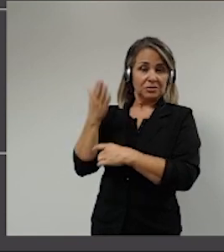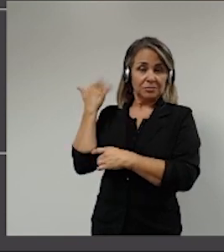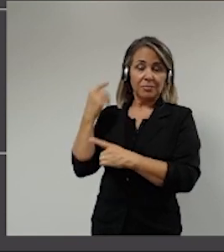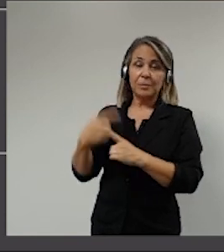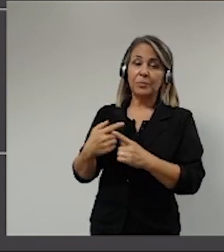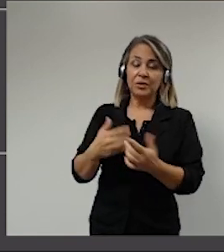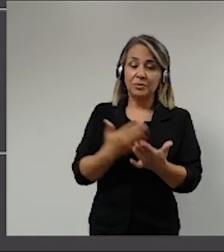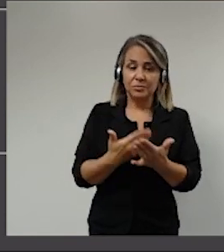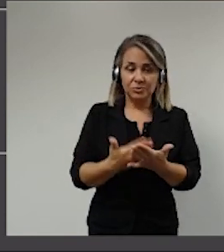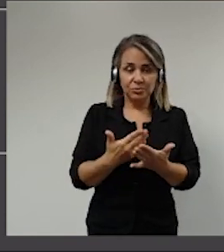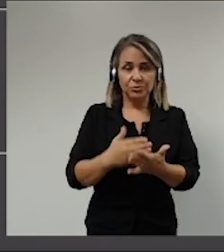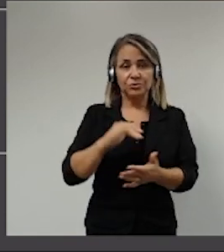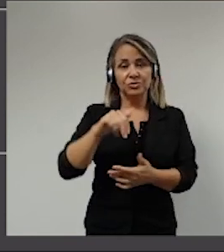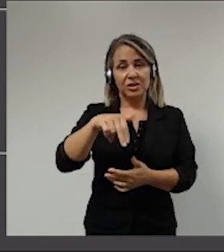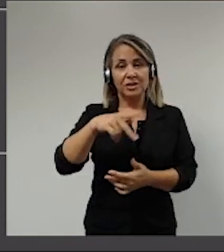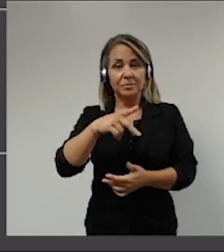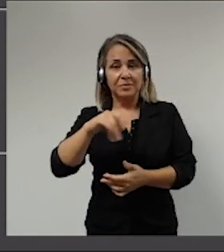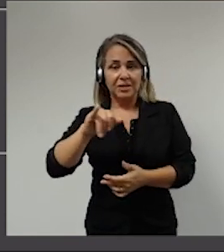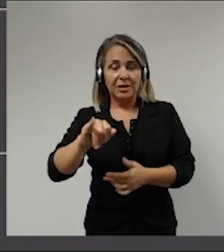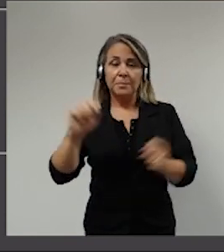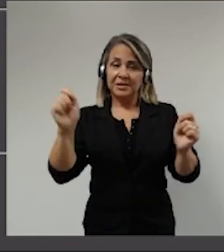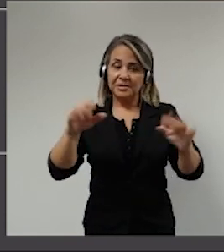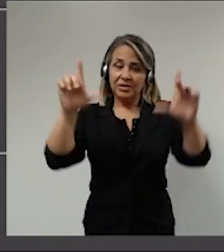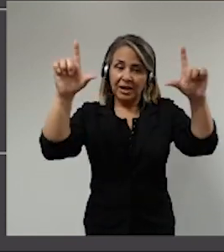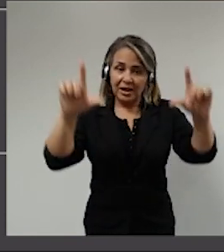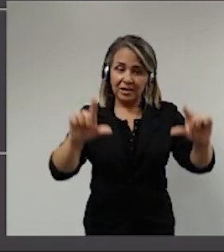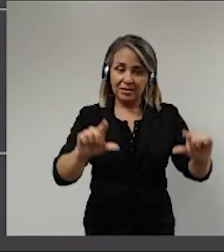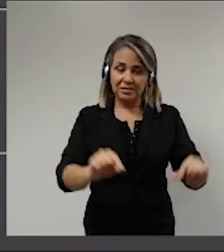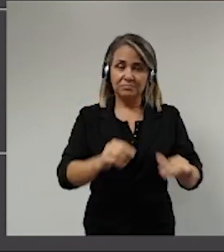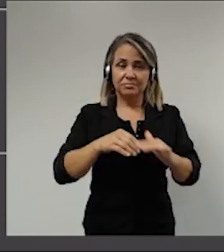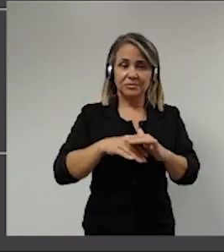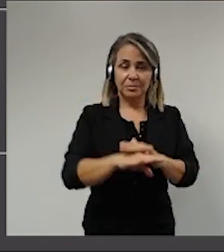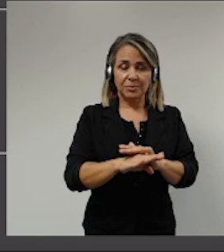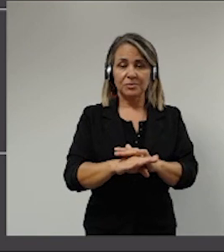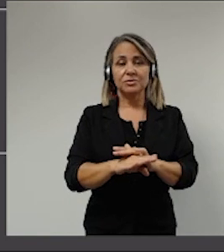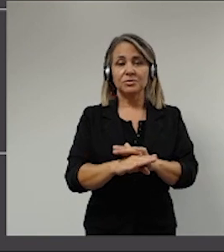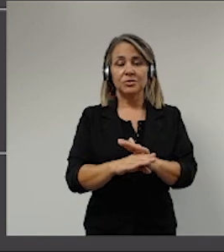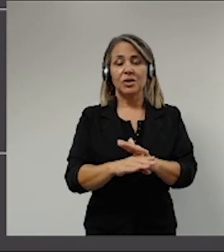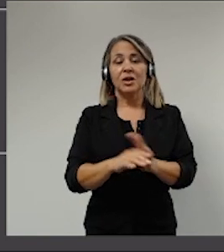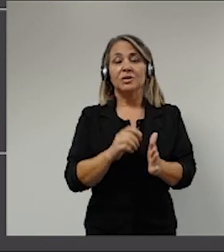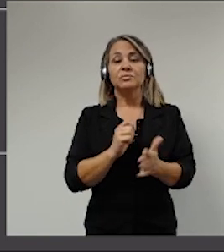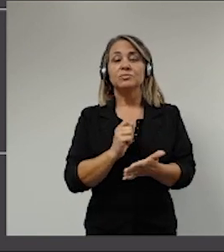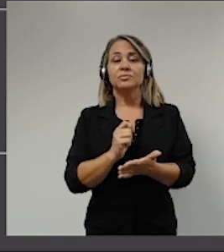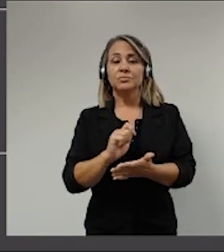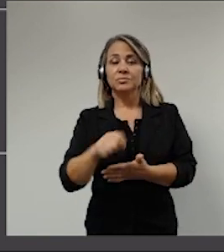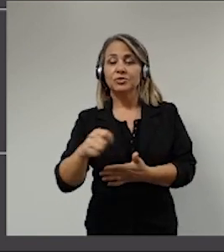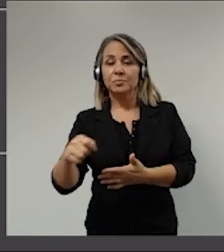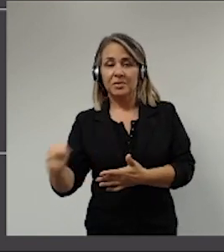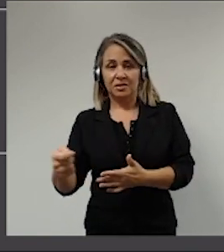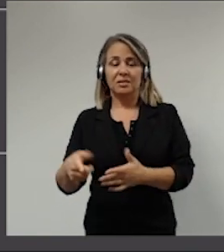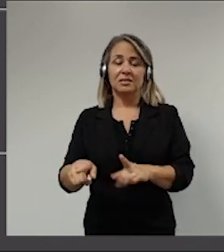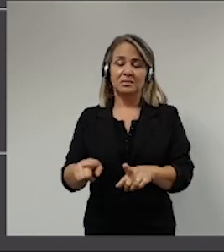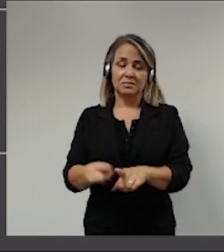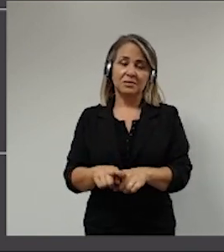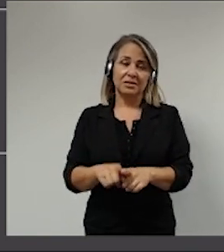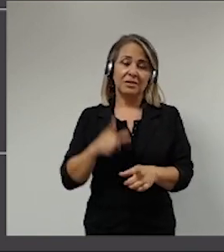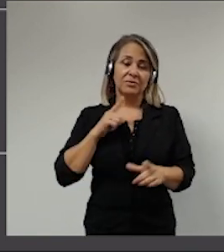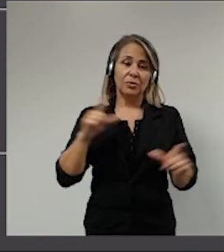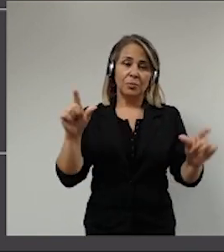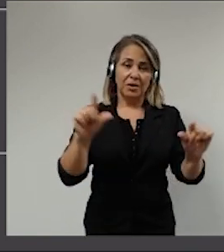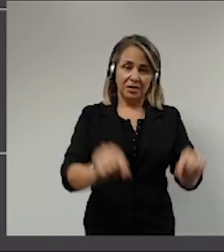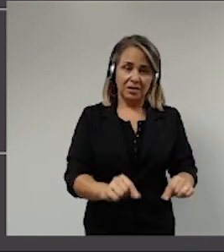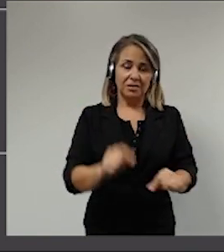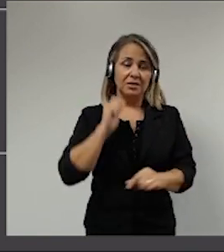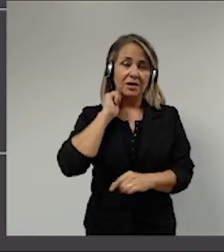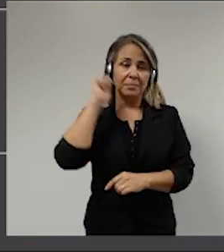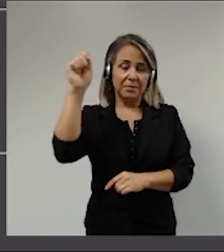o estudo do INPI, teria uma queda de 12% nos depósitos de marca durante o ano. Teve essa queda em abril, teve uma queda em